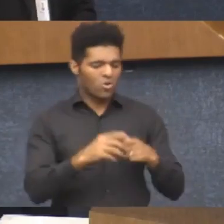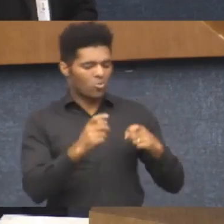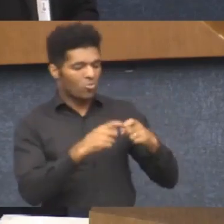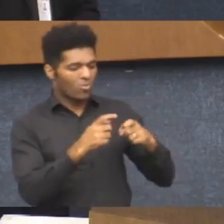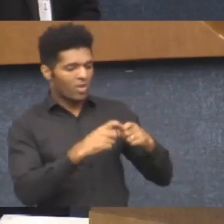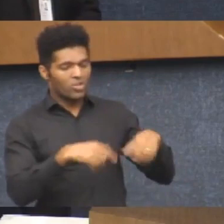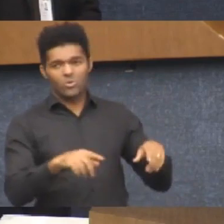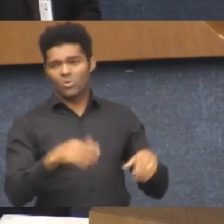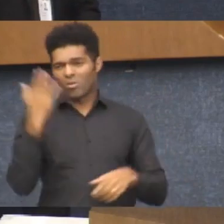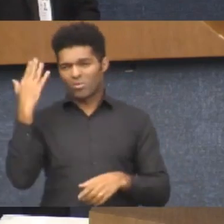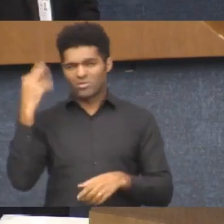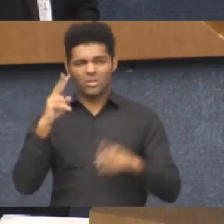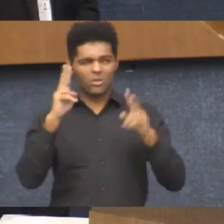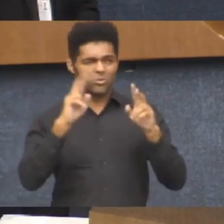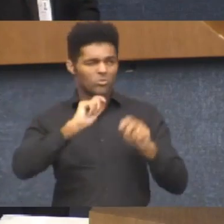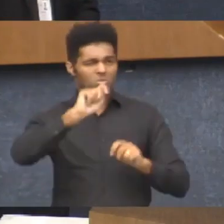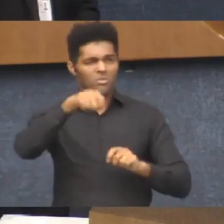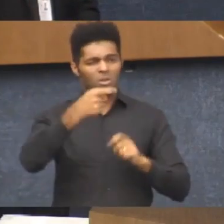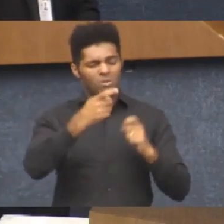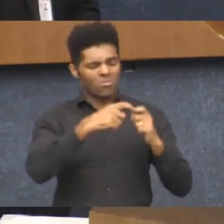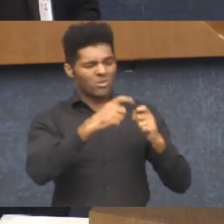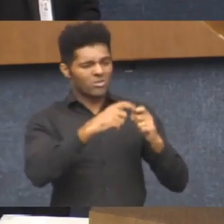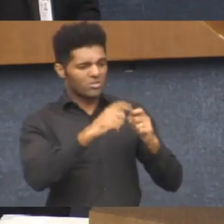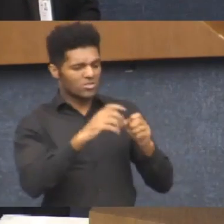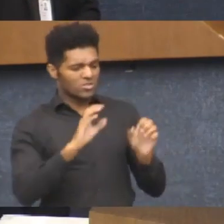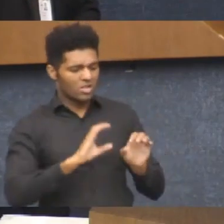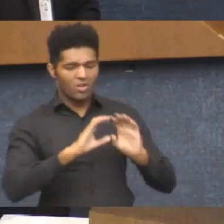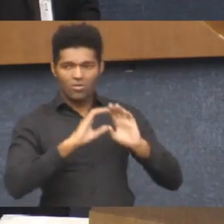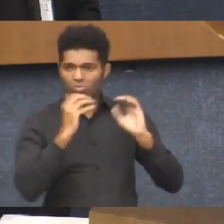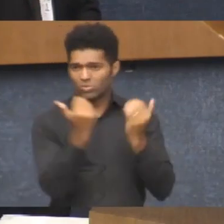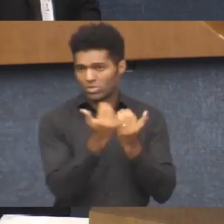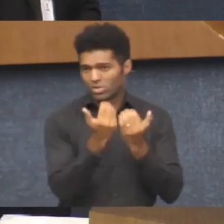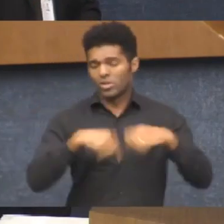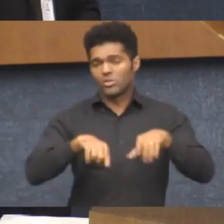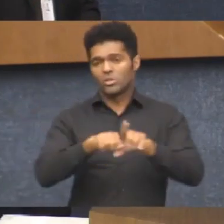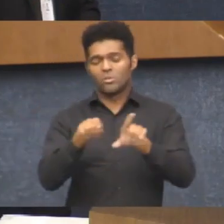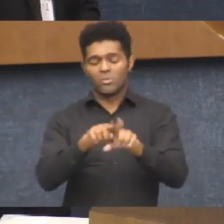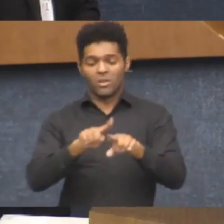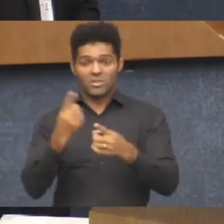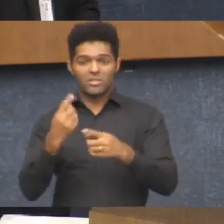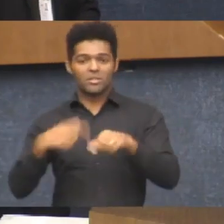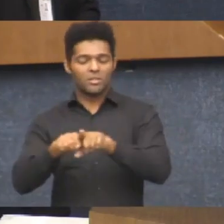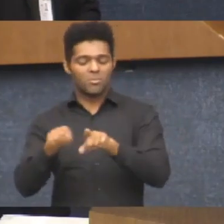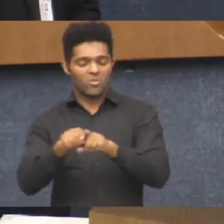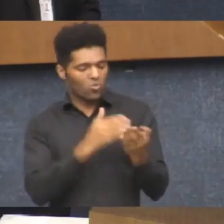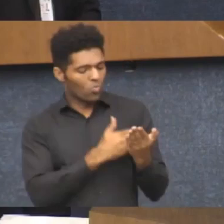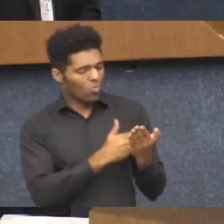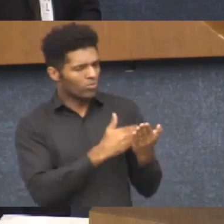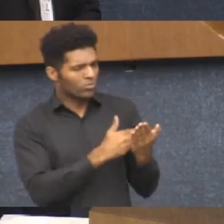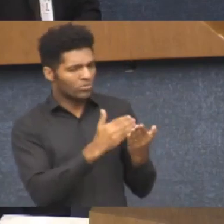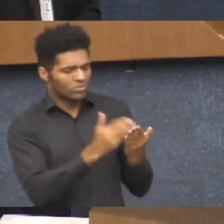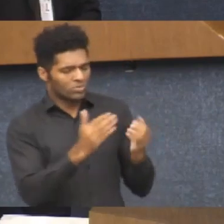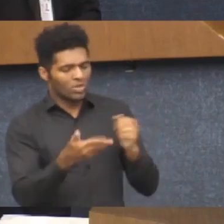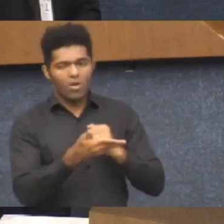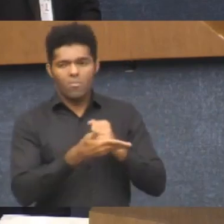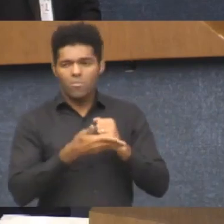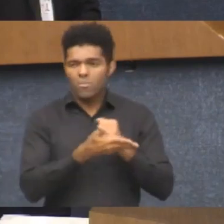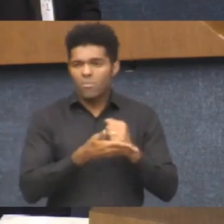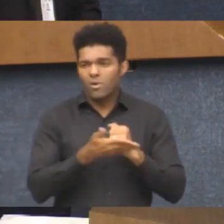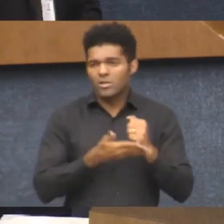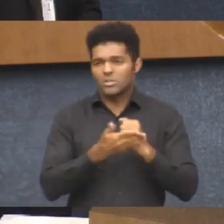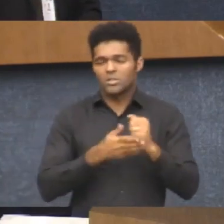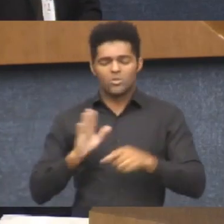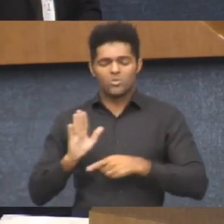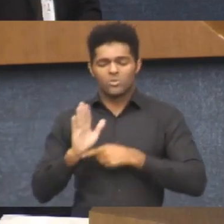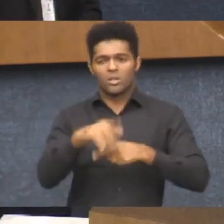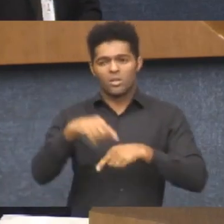geral e comunitária, medicina comunitária, mas elas foram também assim, sementes que ajudaram a se pensar e